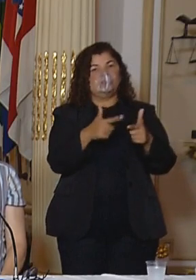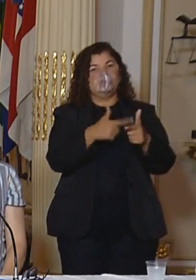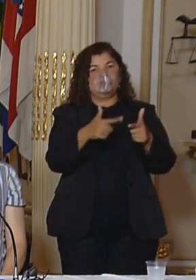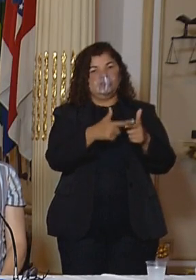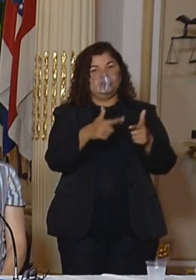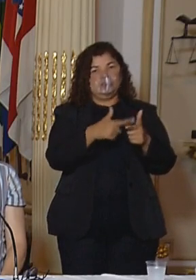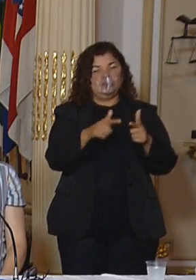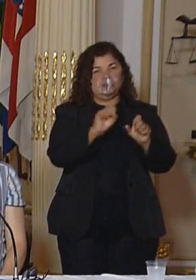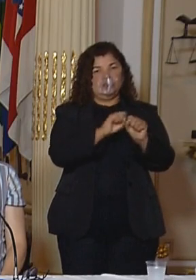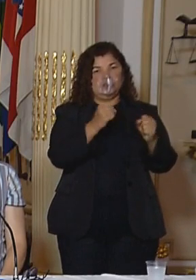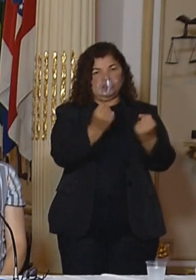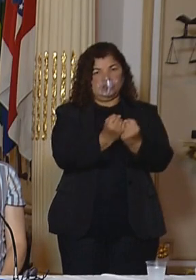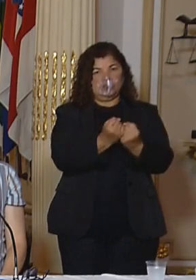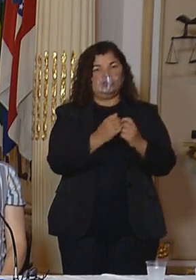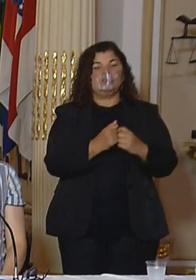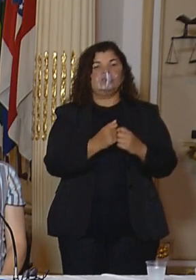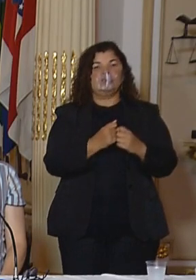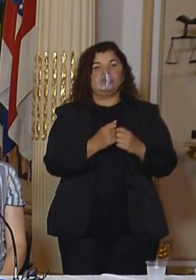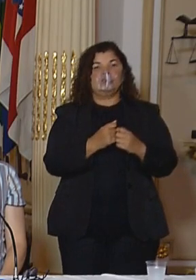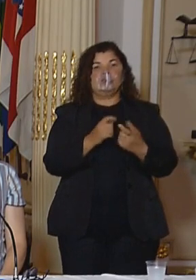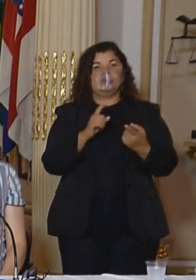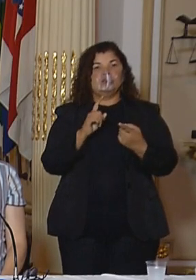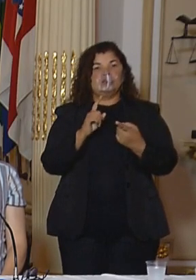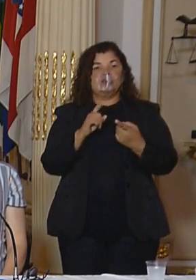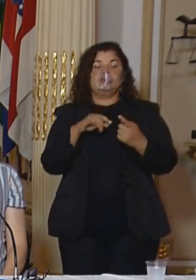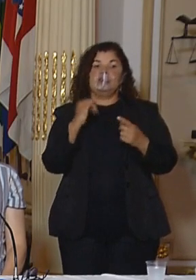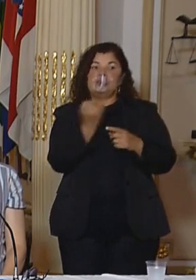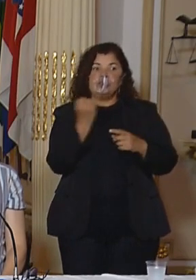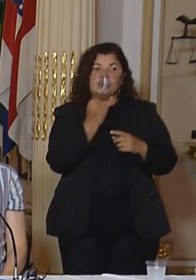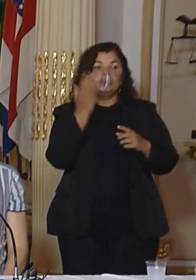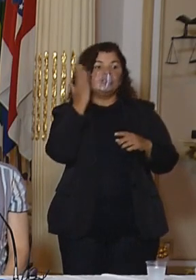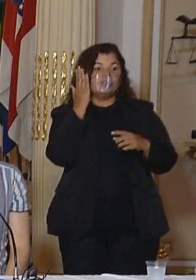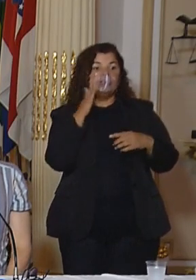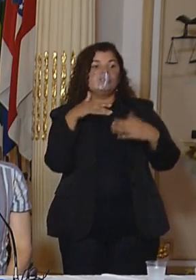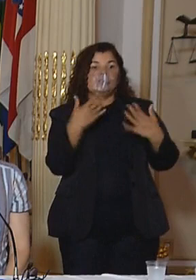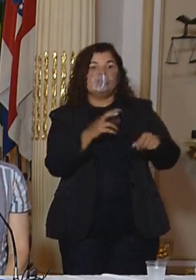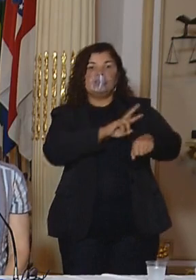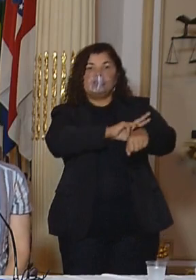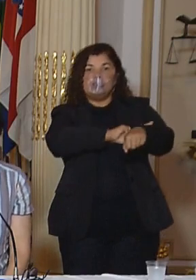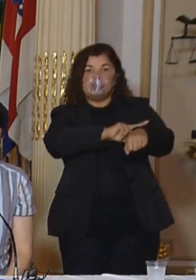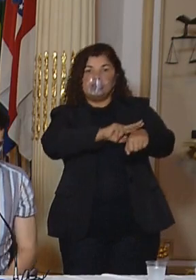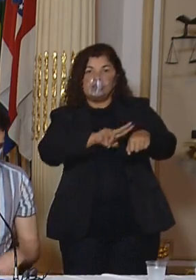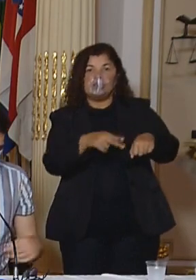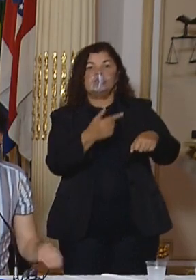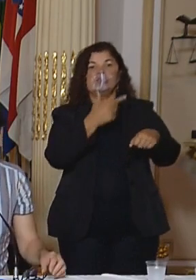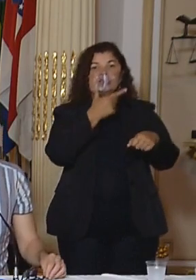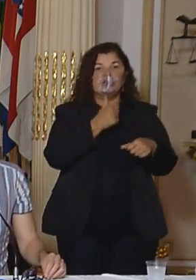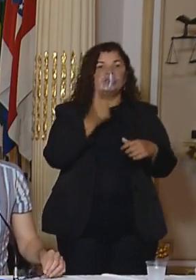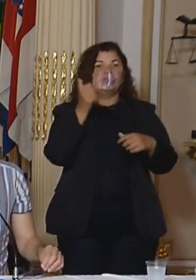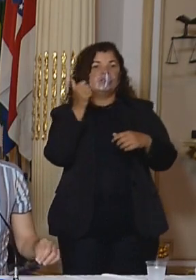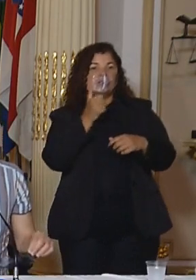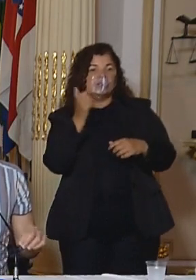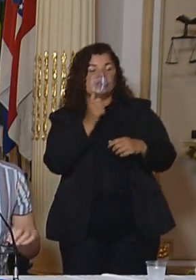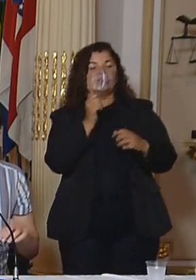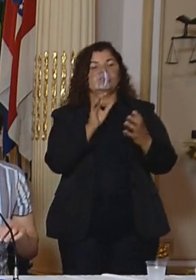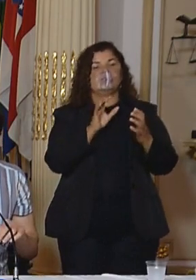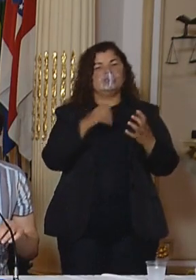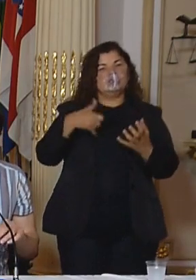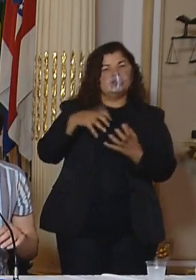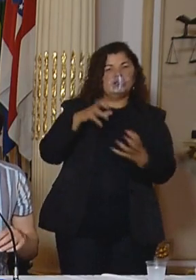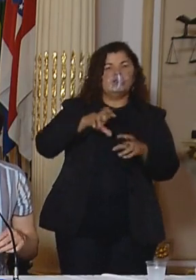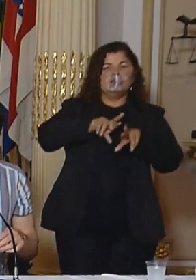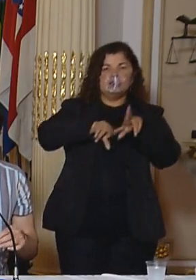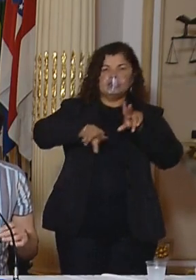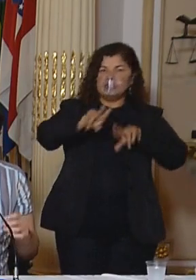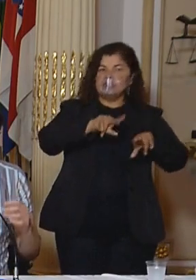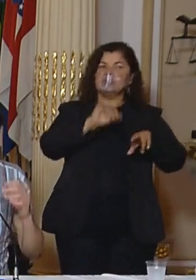a questão, da identificação da raça, da cor, do gênero e de outras categorias importantes para que a gente possa